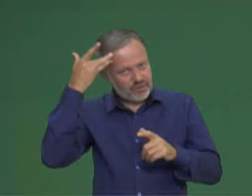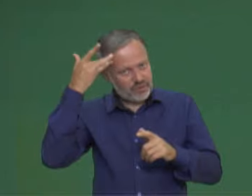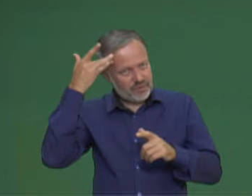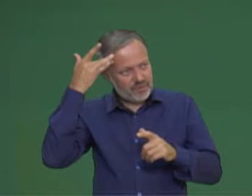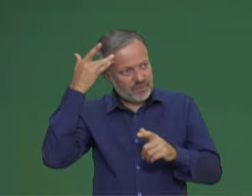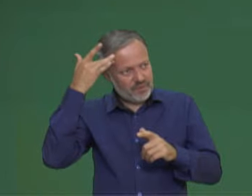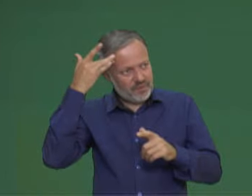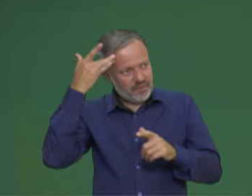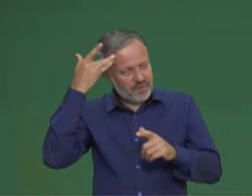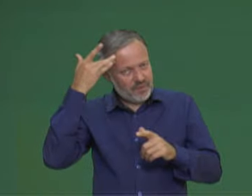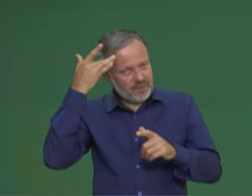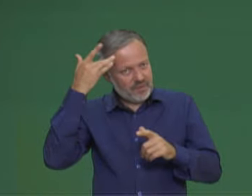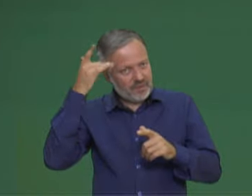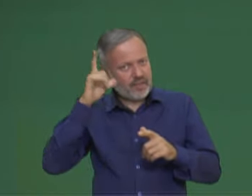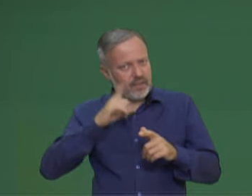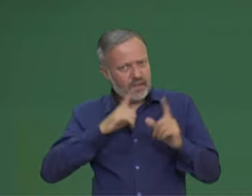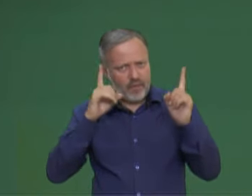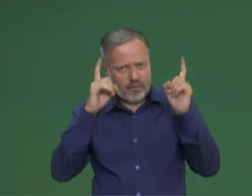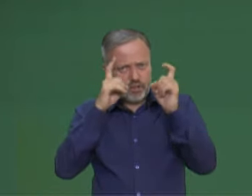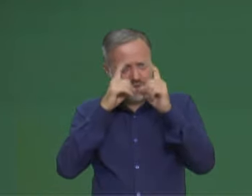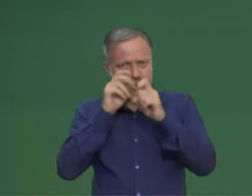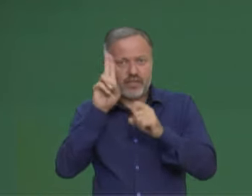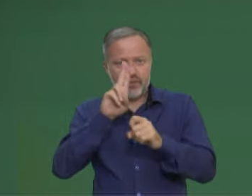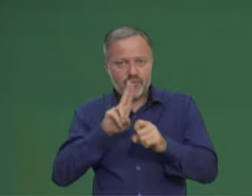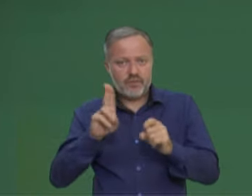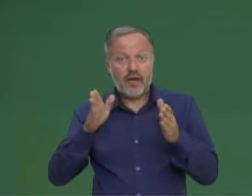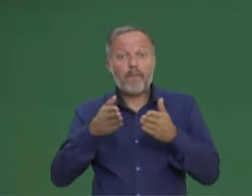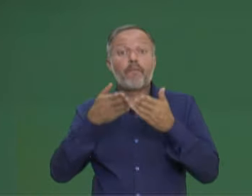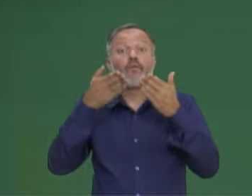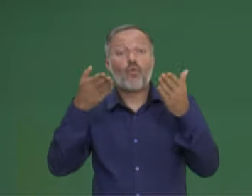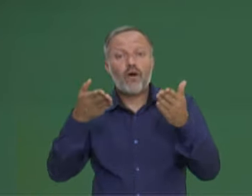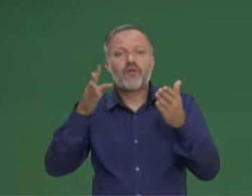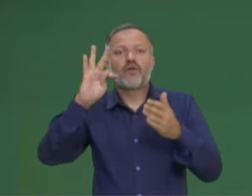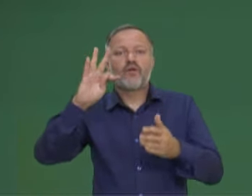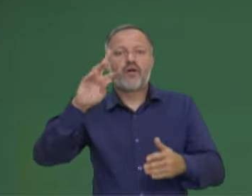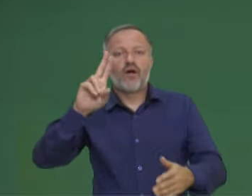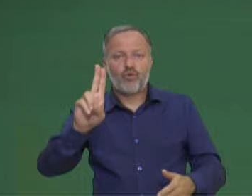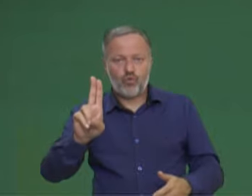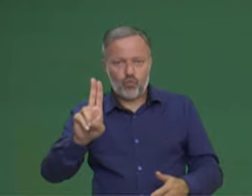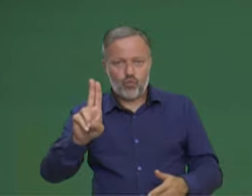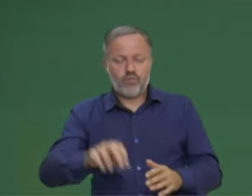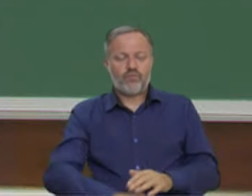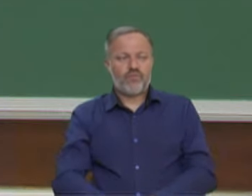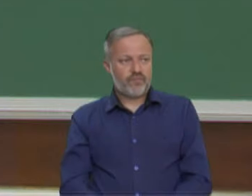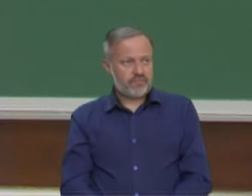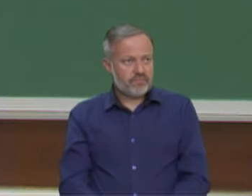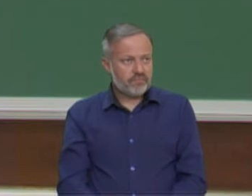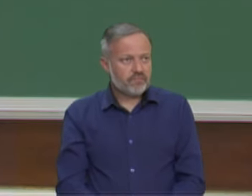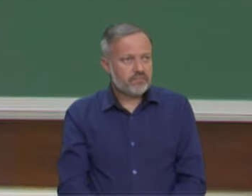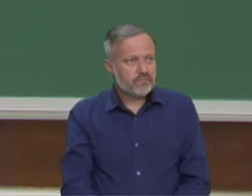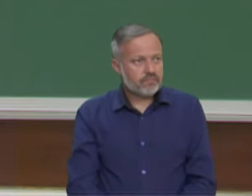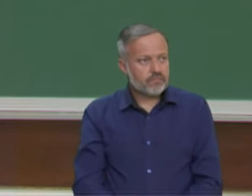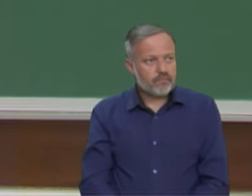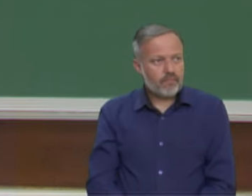eu não flexiono o verbo na segunda pessoa do singular, certo? E isso acontece também no português.